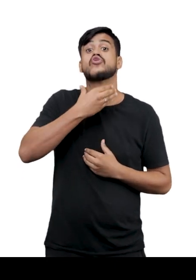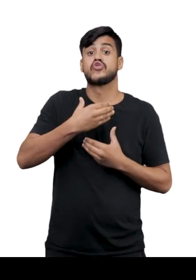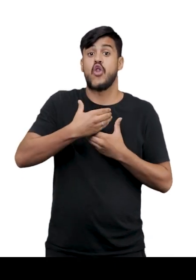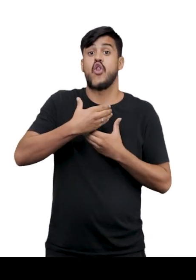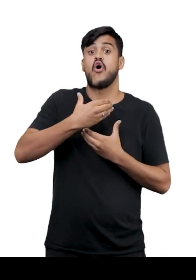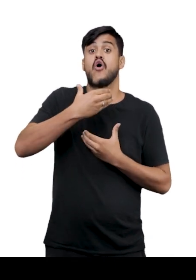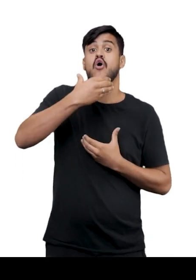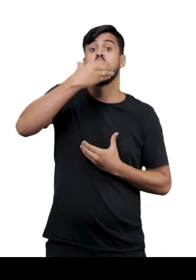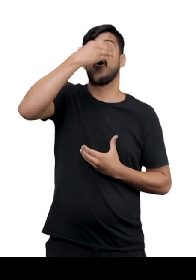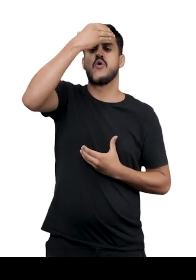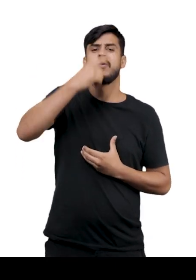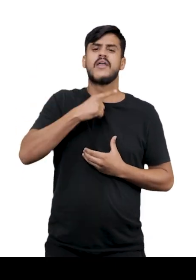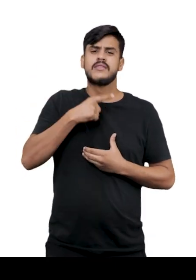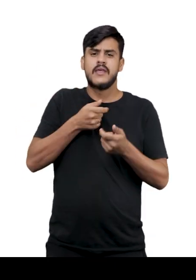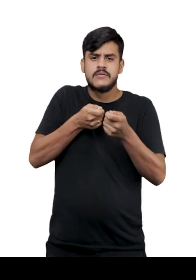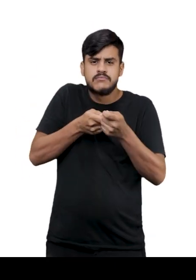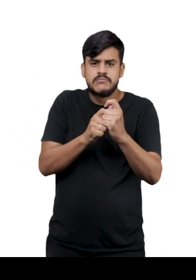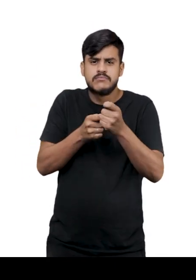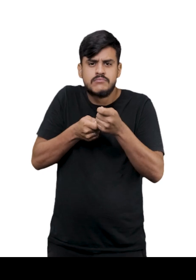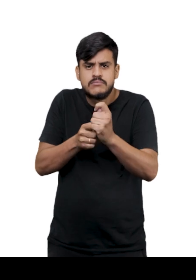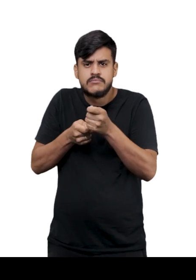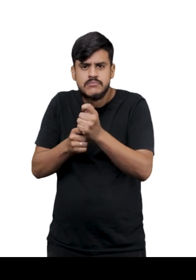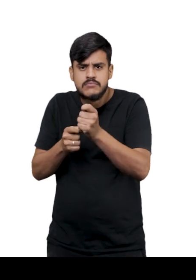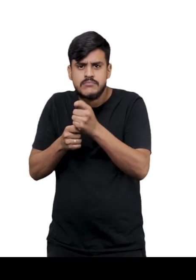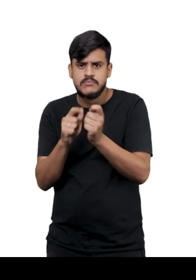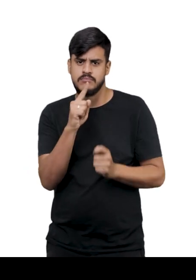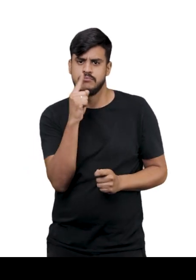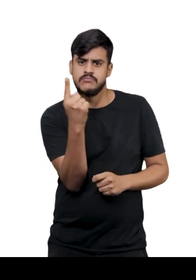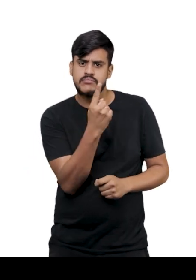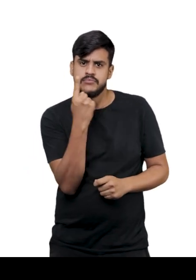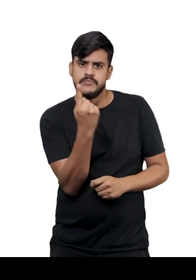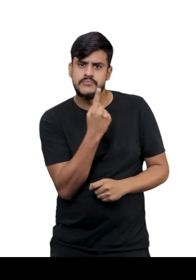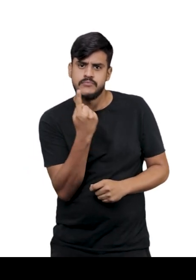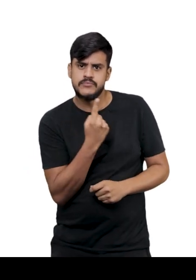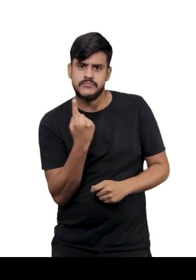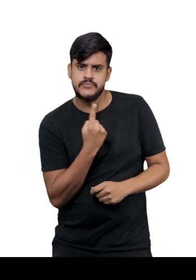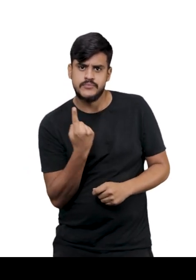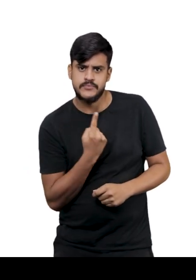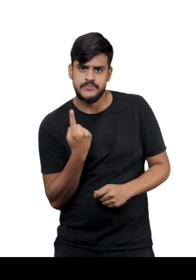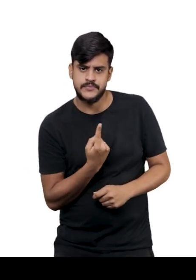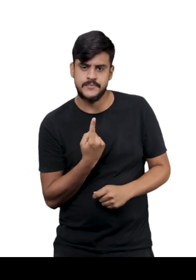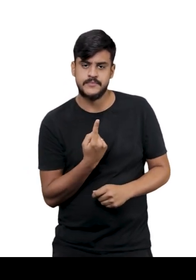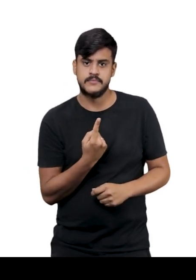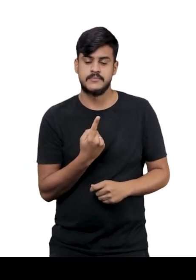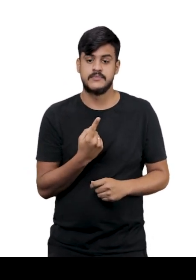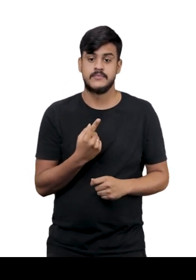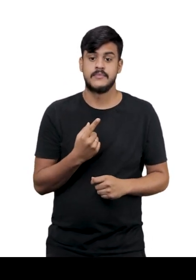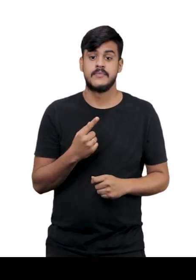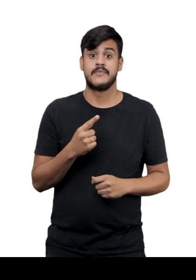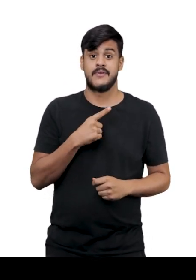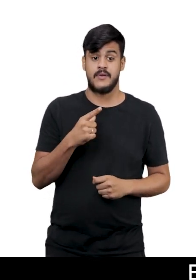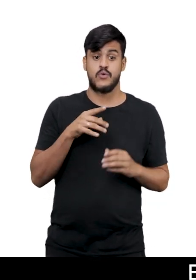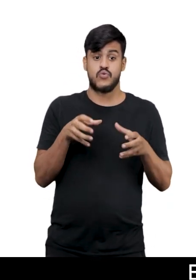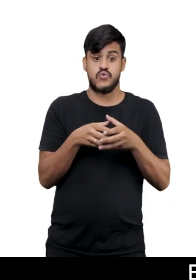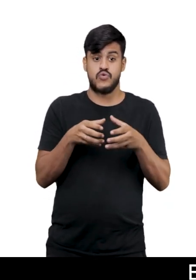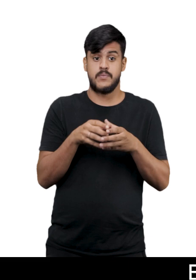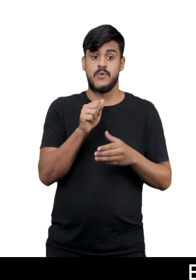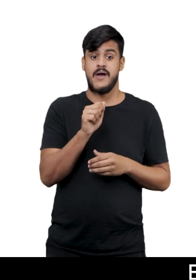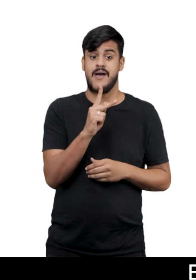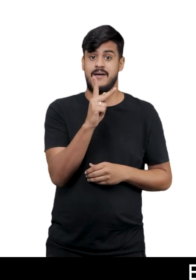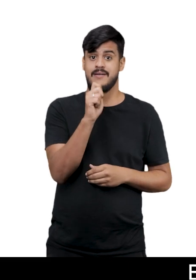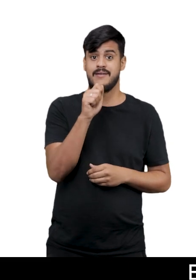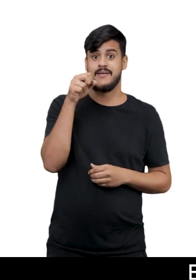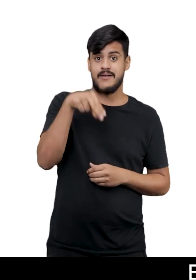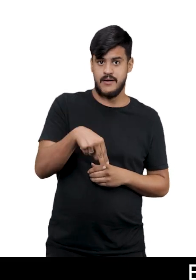O pescoço é alongado e adornado com anéis sucessivamente esculpidos na madeira escura. Entre os